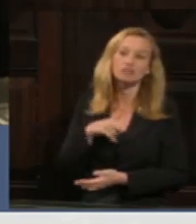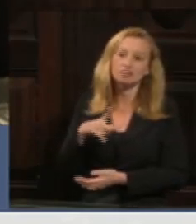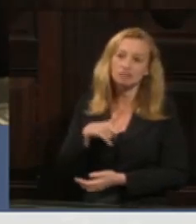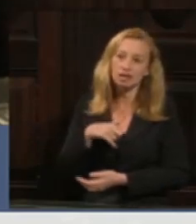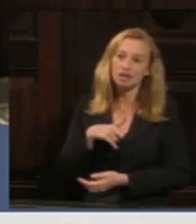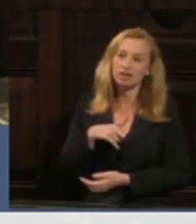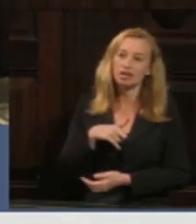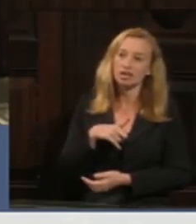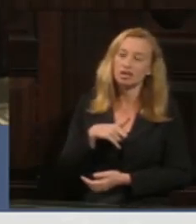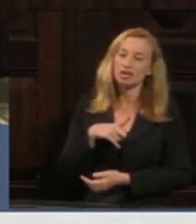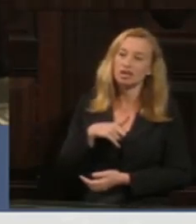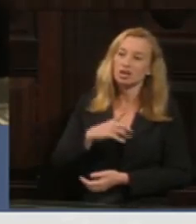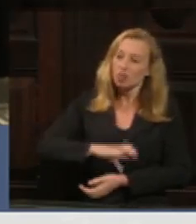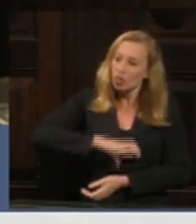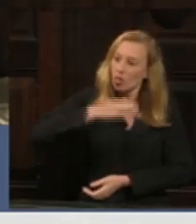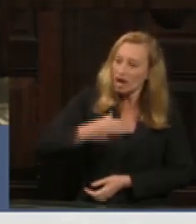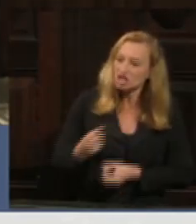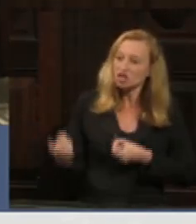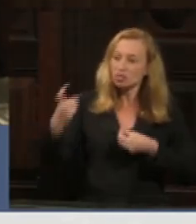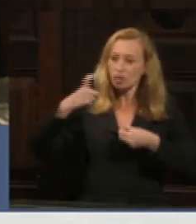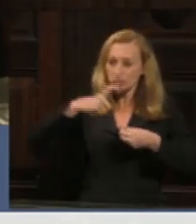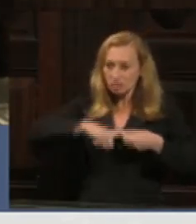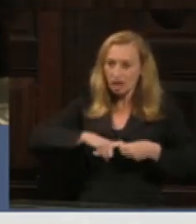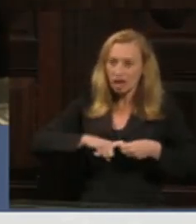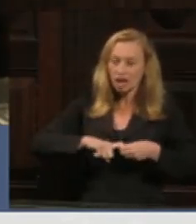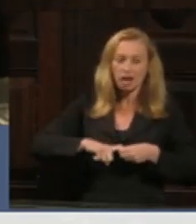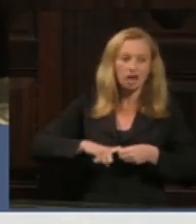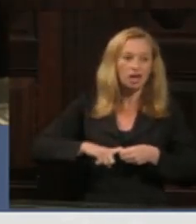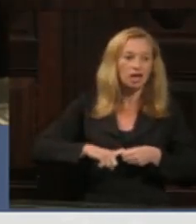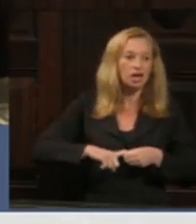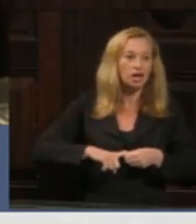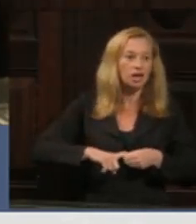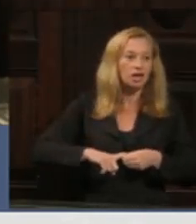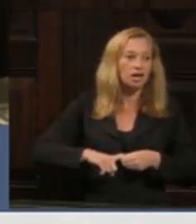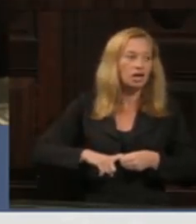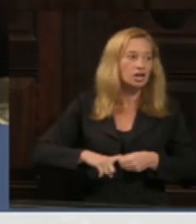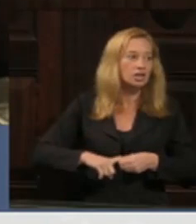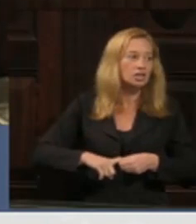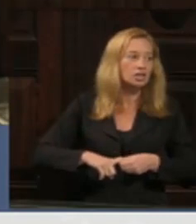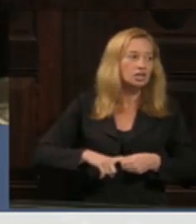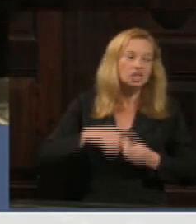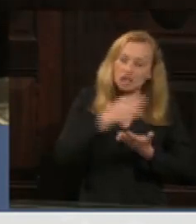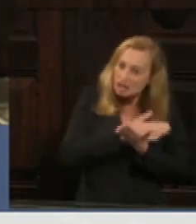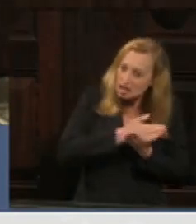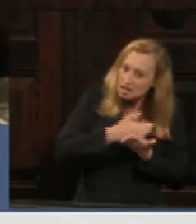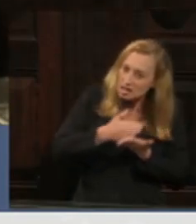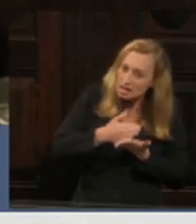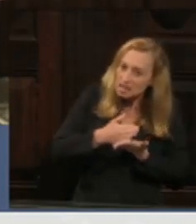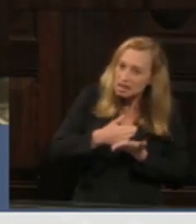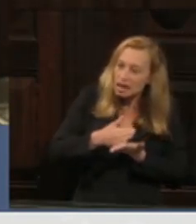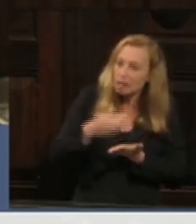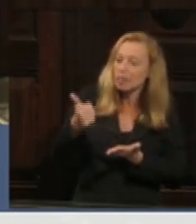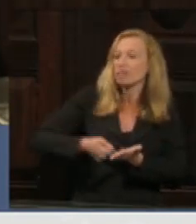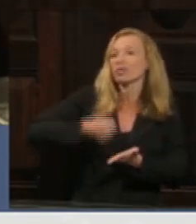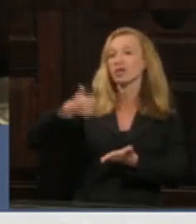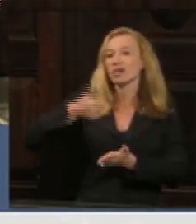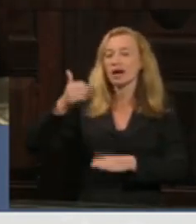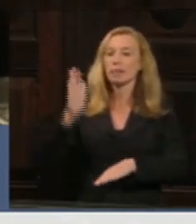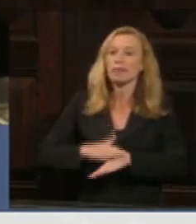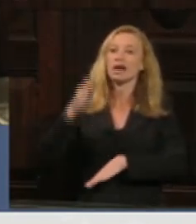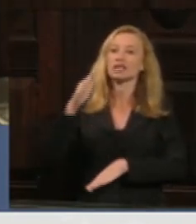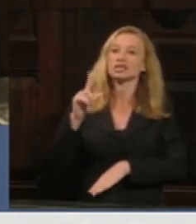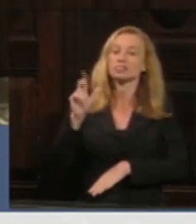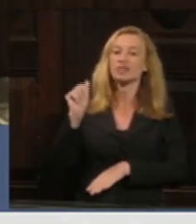de voltar atrás, de reverter. Não foi uma decisão deste governo, reconheço, mas é preciso, para enfrentar o problema de vagas,